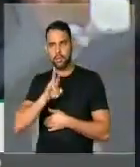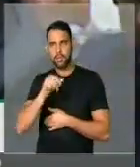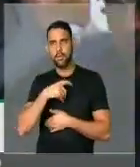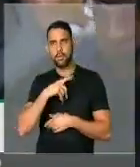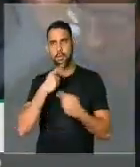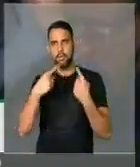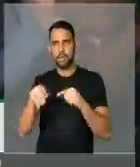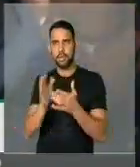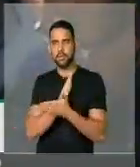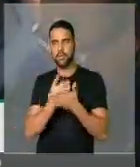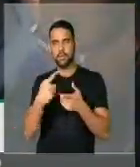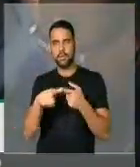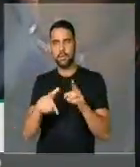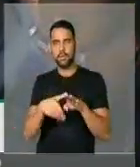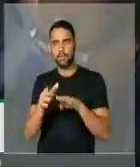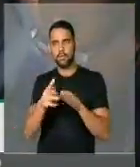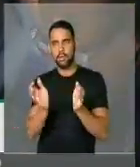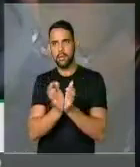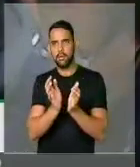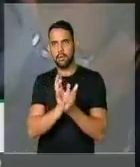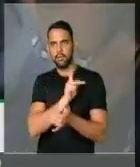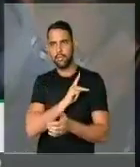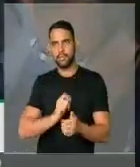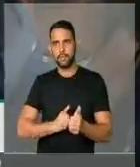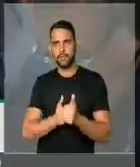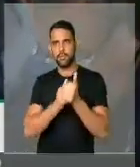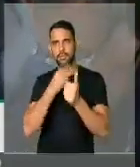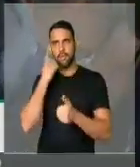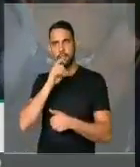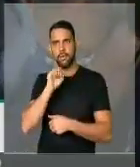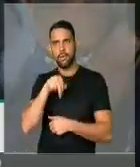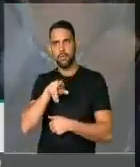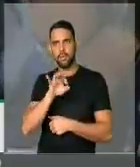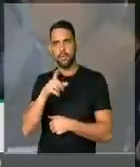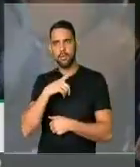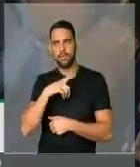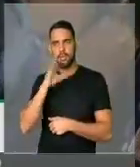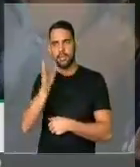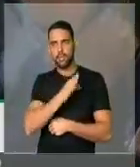ordem e que também a encaminhe ao presidente do Congresso, senador Eunício, para